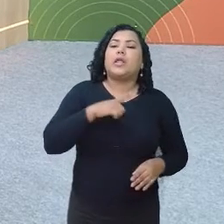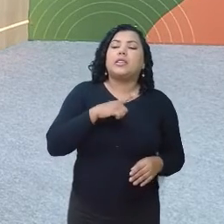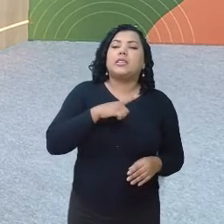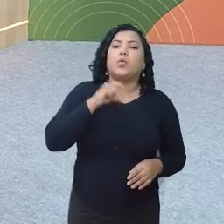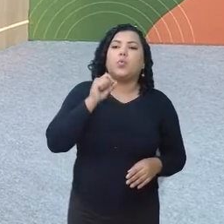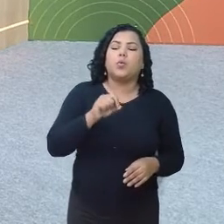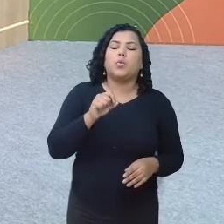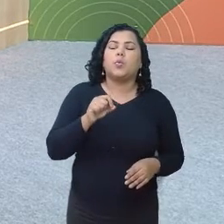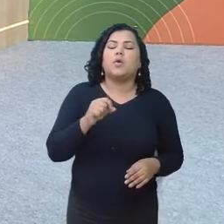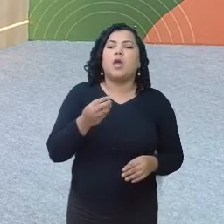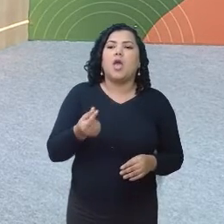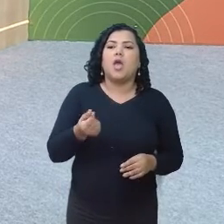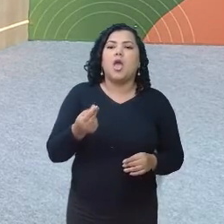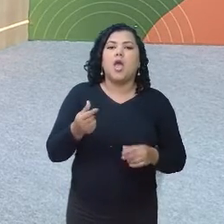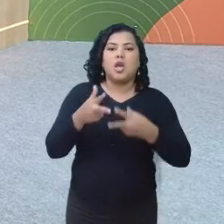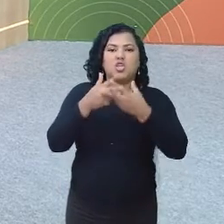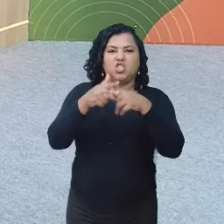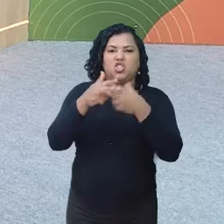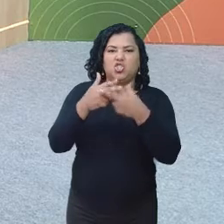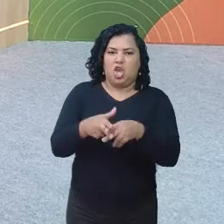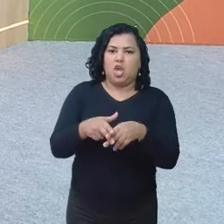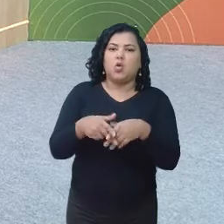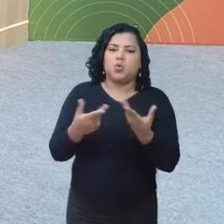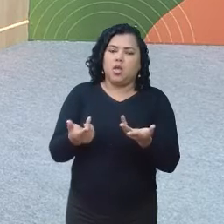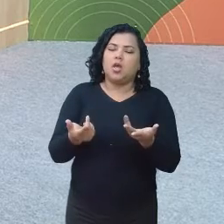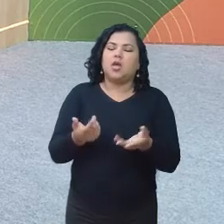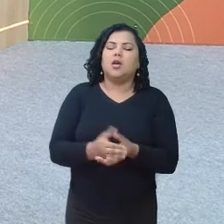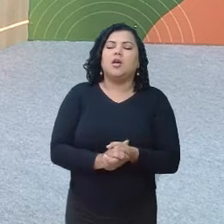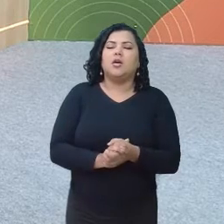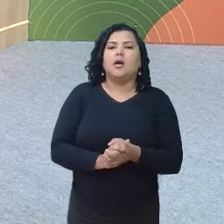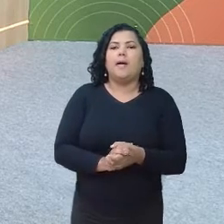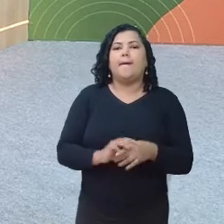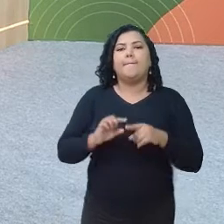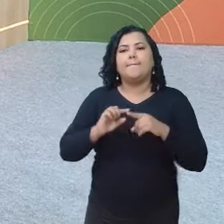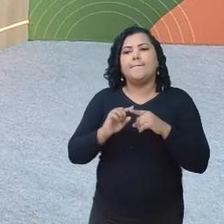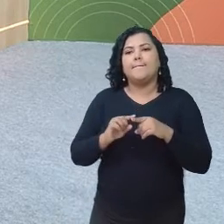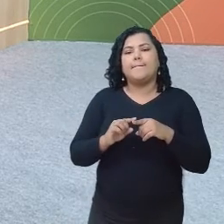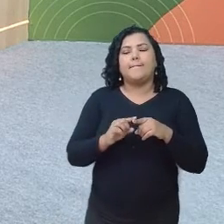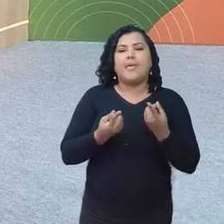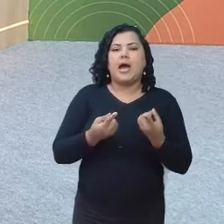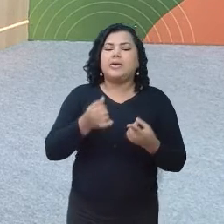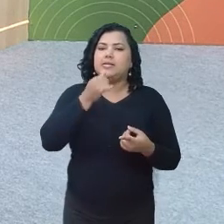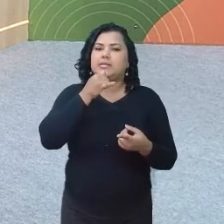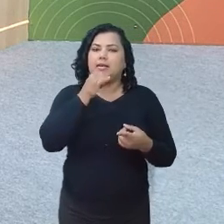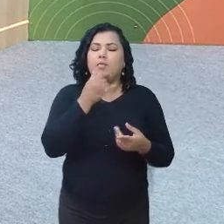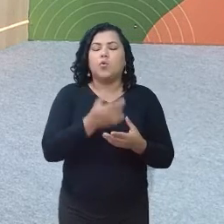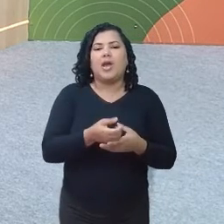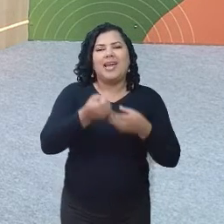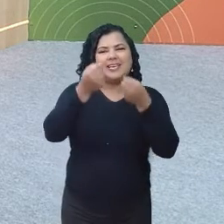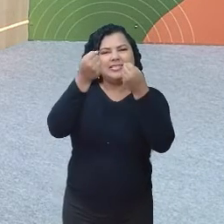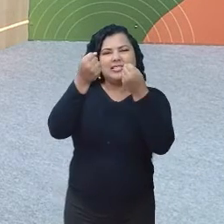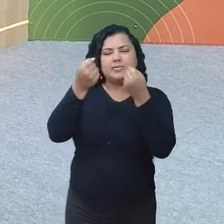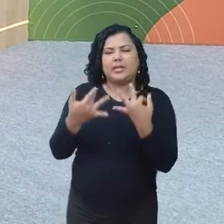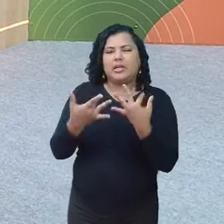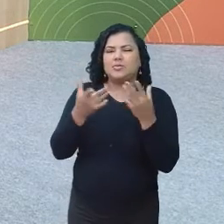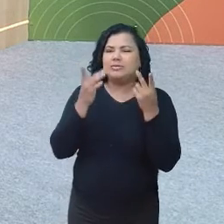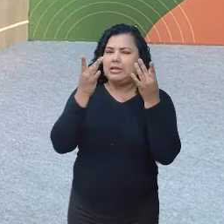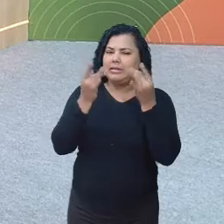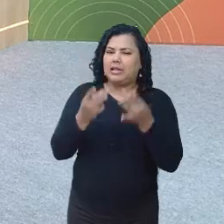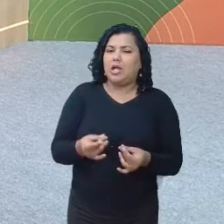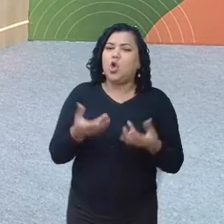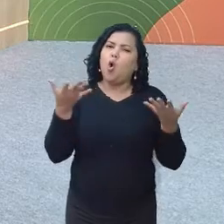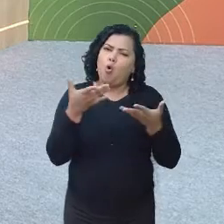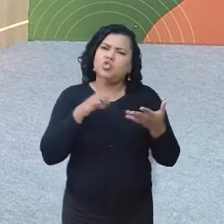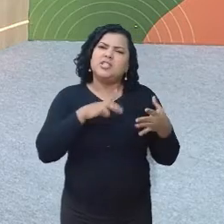engenho propriamente dito. Mas, quando a gente se refere a engenho, embora hoje a gente